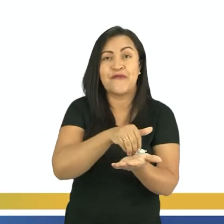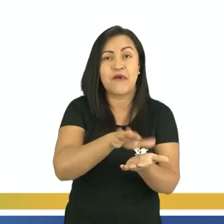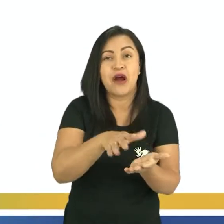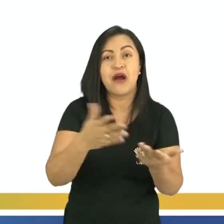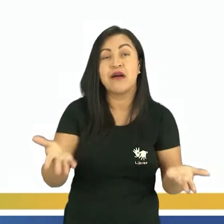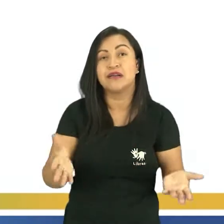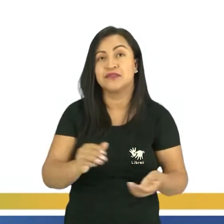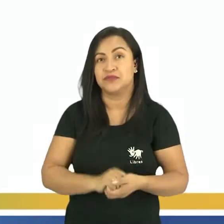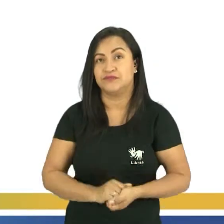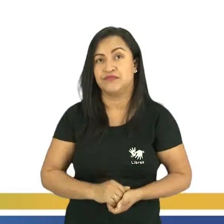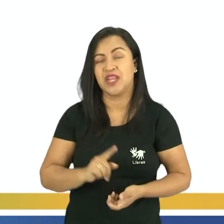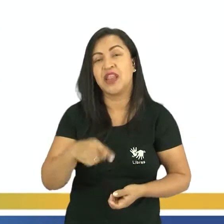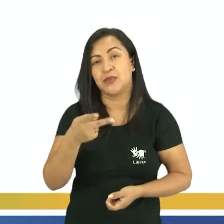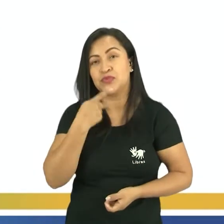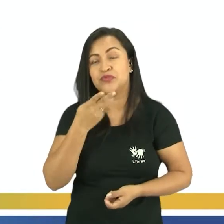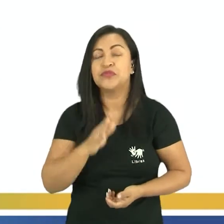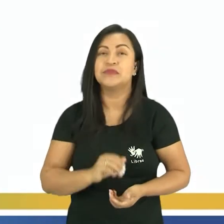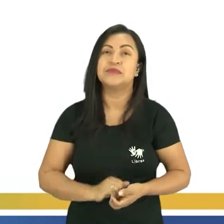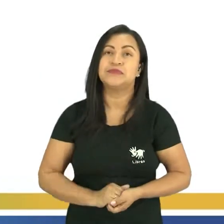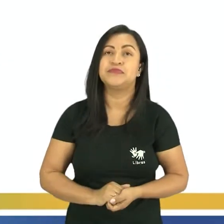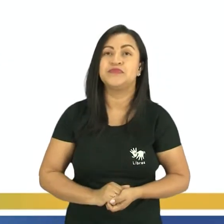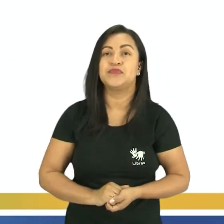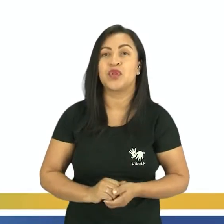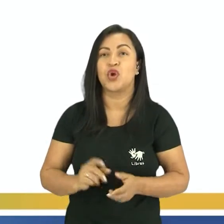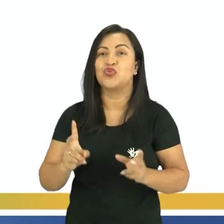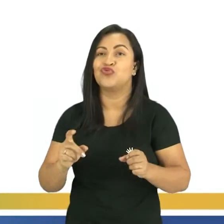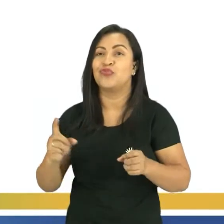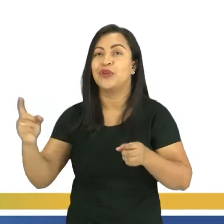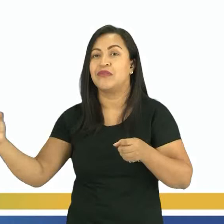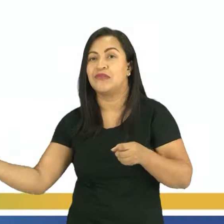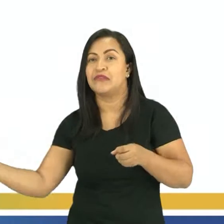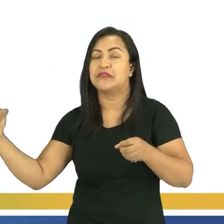mais, tá? Sobre essa questão de imigração na